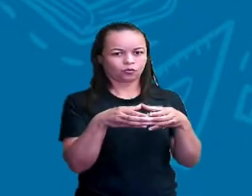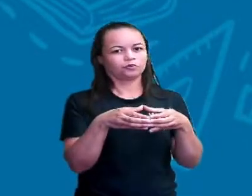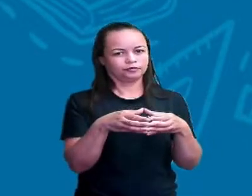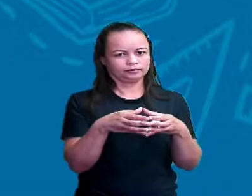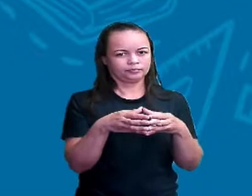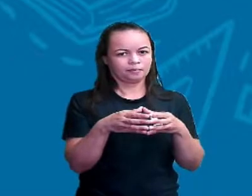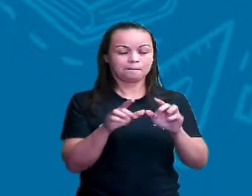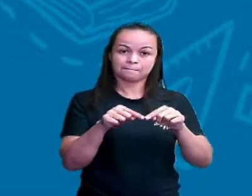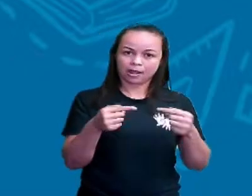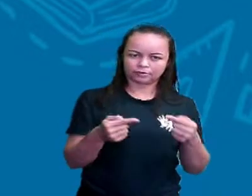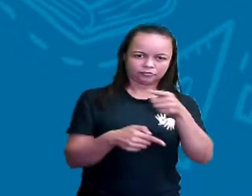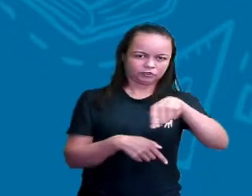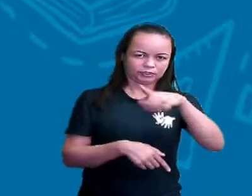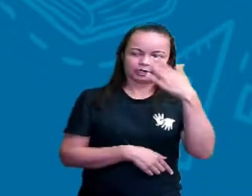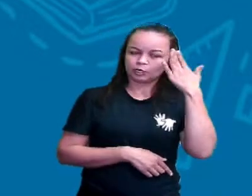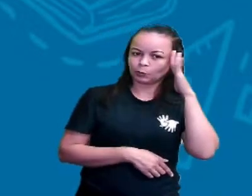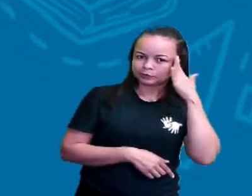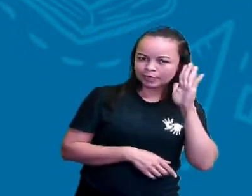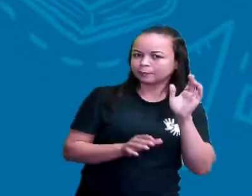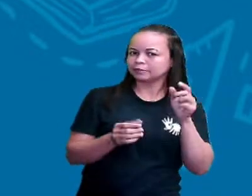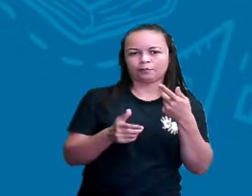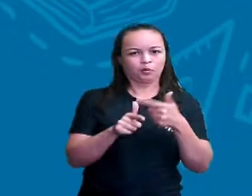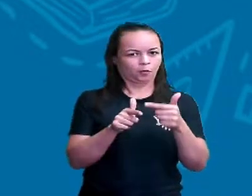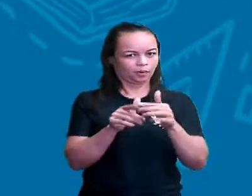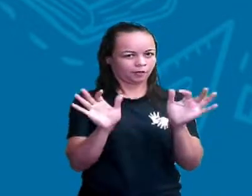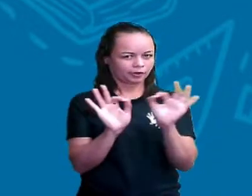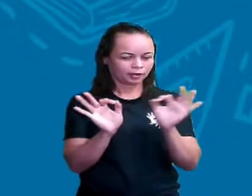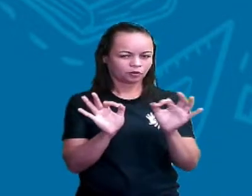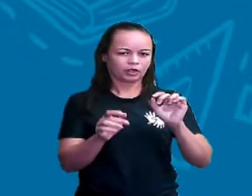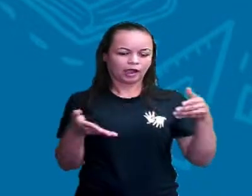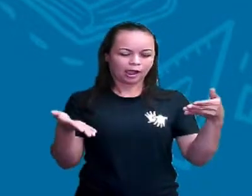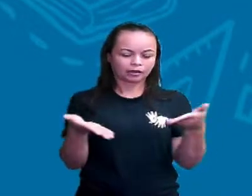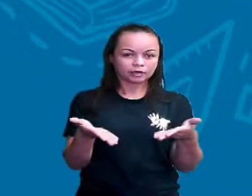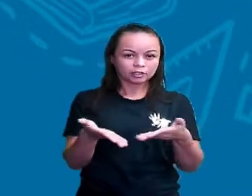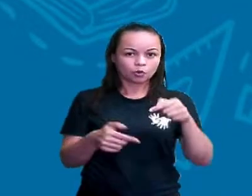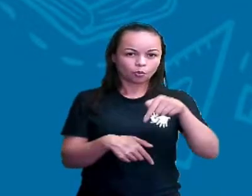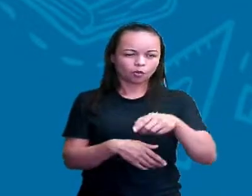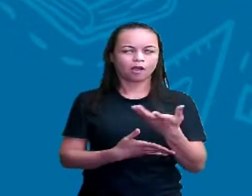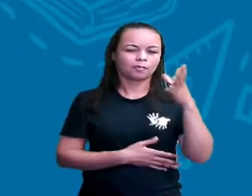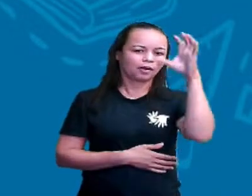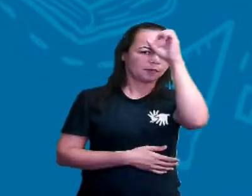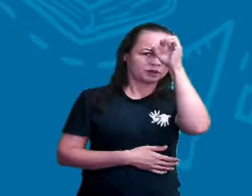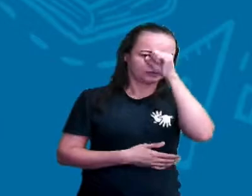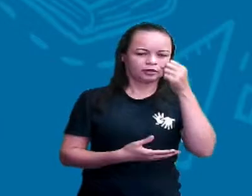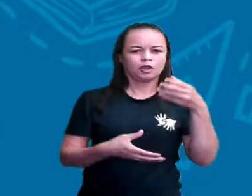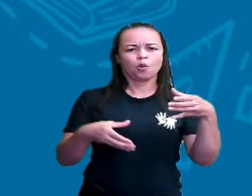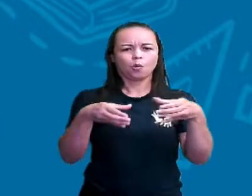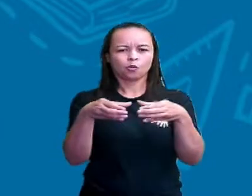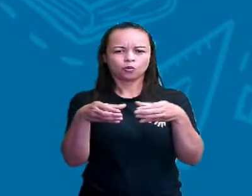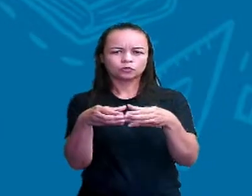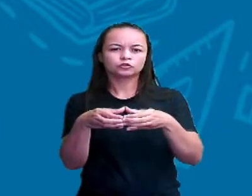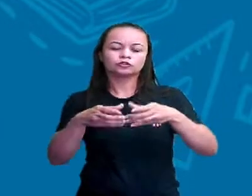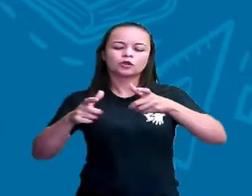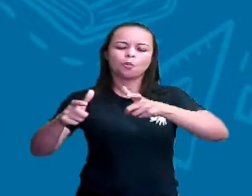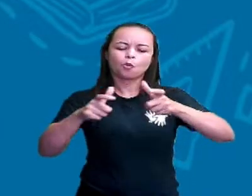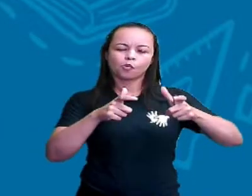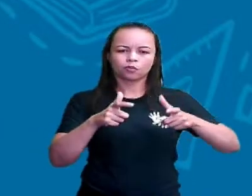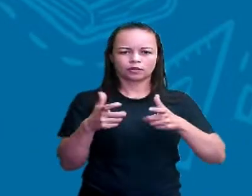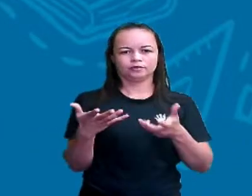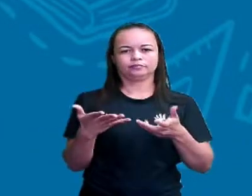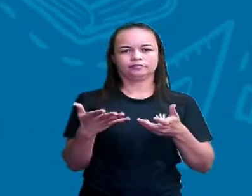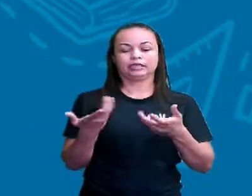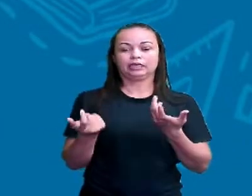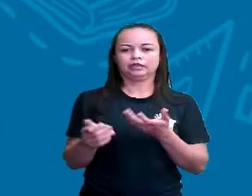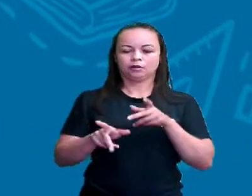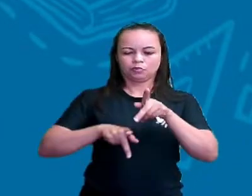não tem problema, tá? A gente tá aqui para aprender. É o conjunto de habitantes de um lugar. Então, a população